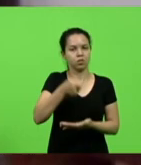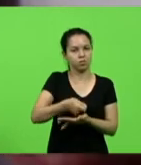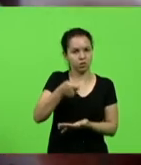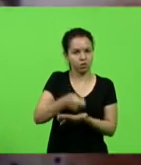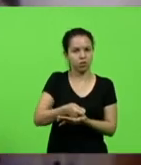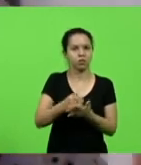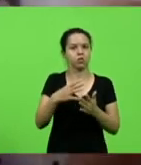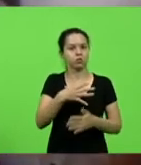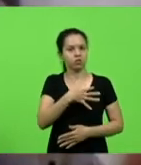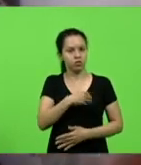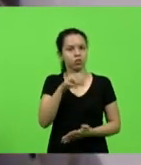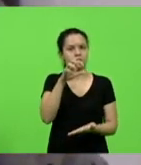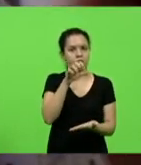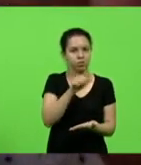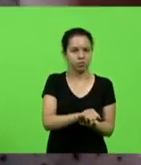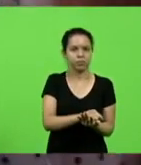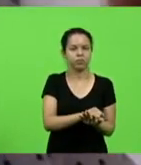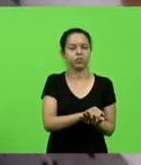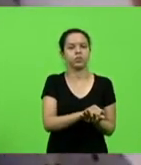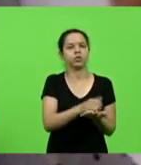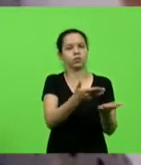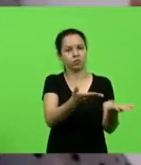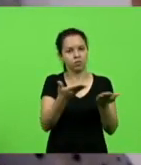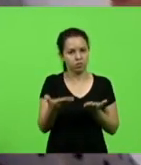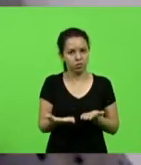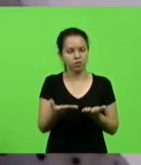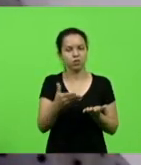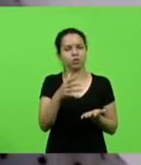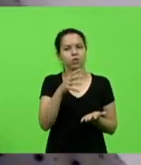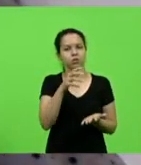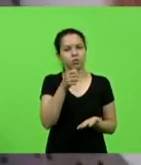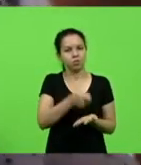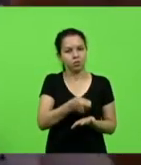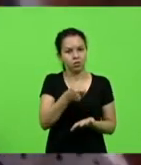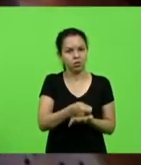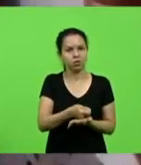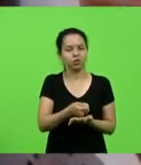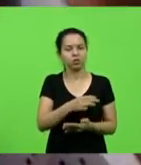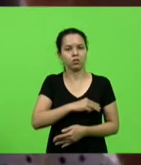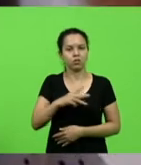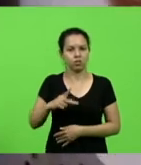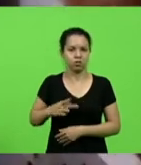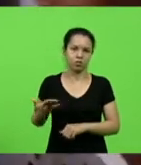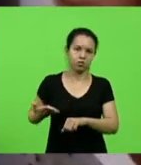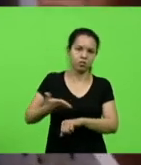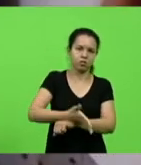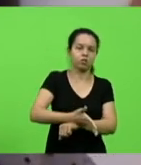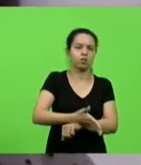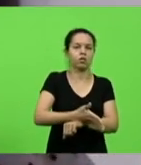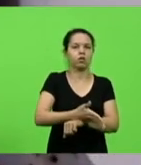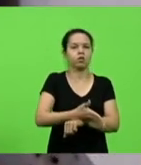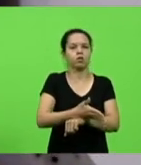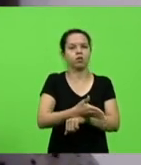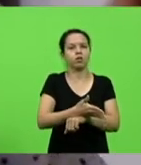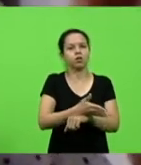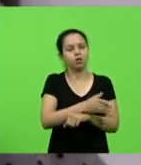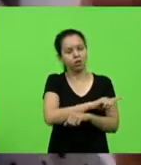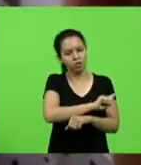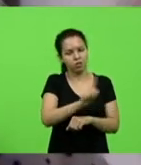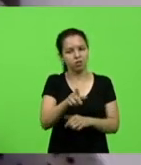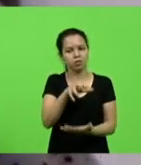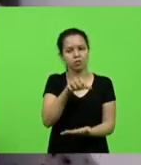são convidados e obrigados, senão o Ministério Público vem em cima em relação a colocar essas crianças na